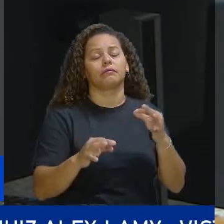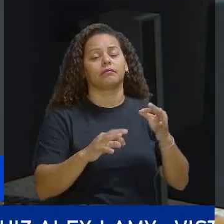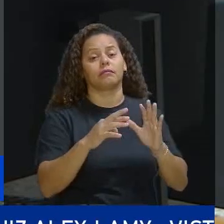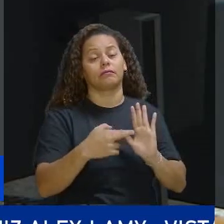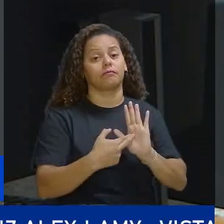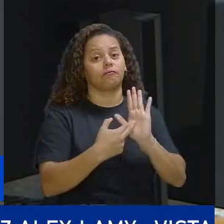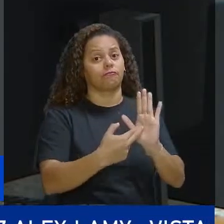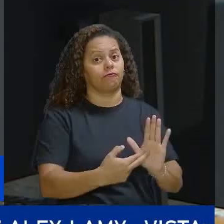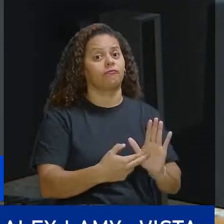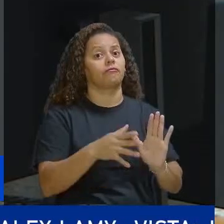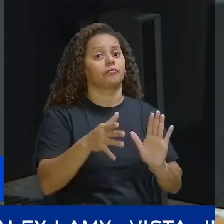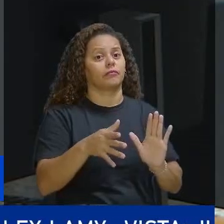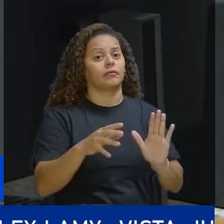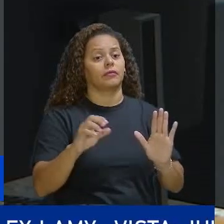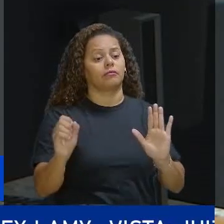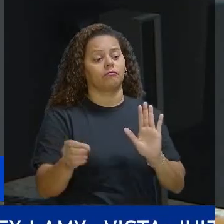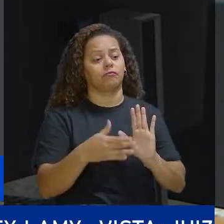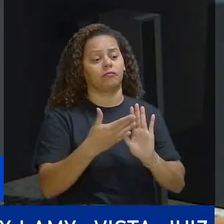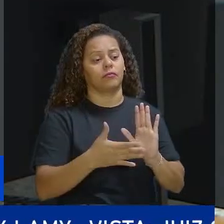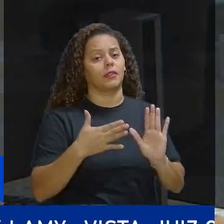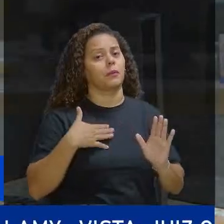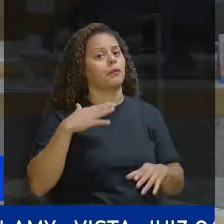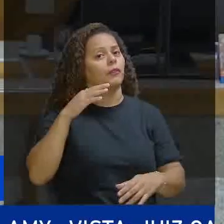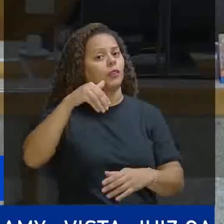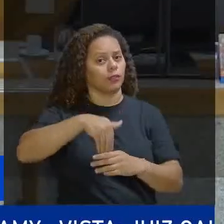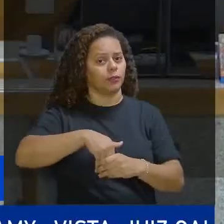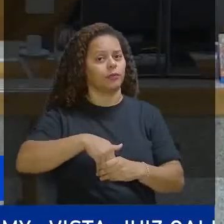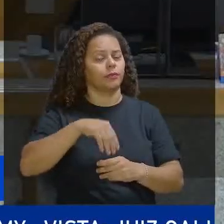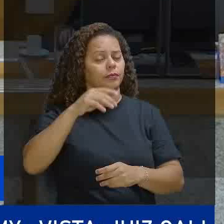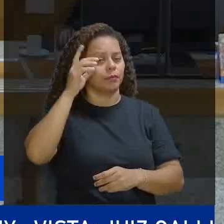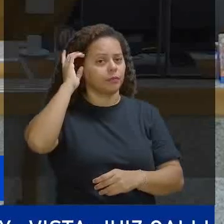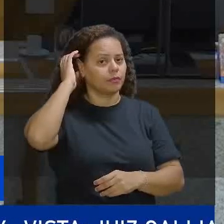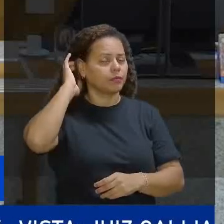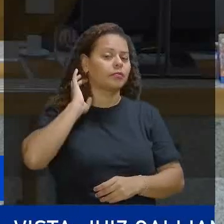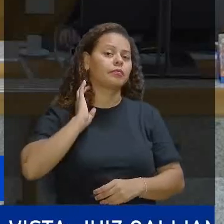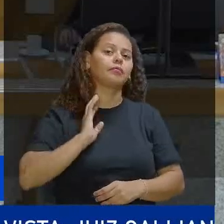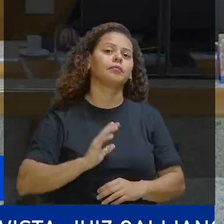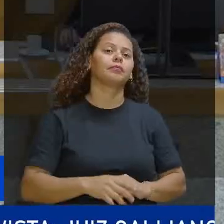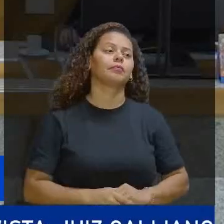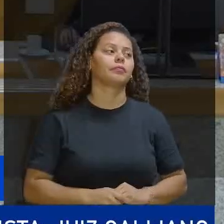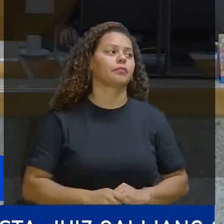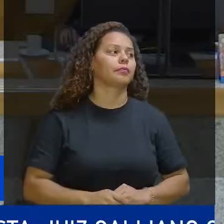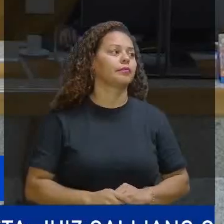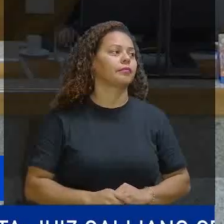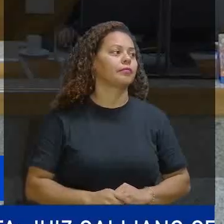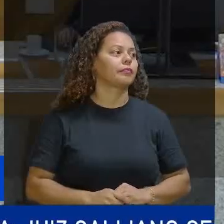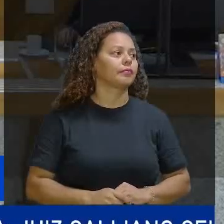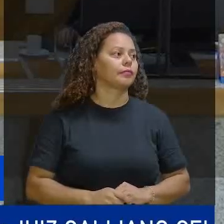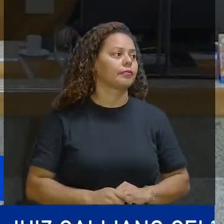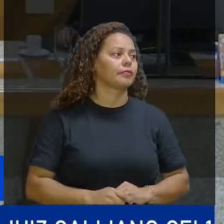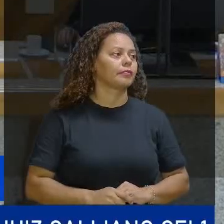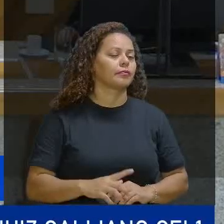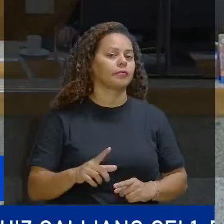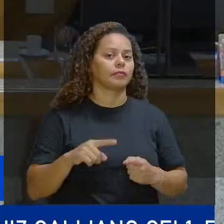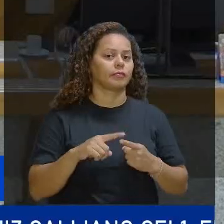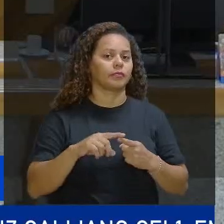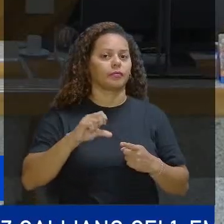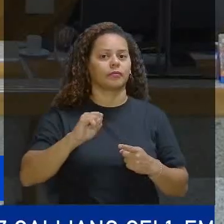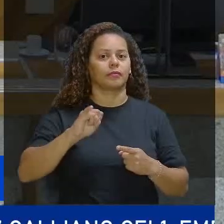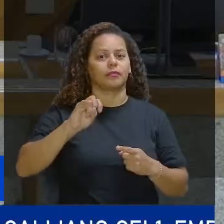pela rejeição dos embargos de declaração. É como voto, senhor presidente? Como vota o juiz Agostinho Silvério? Com o